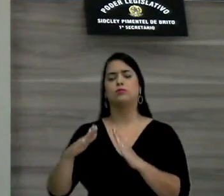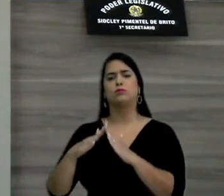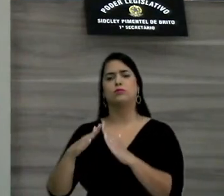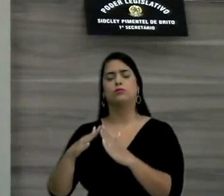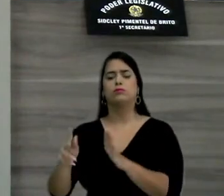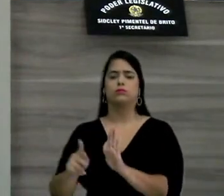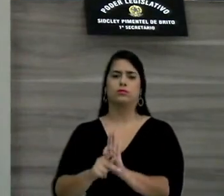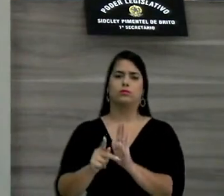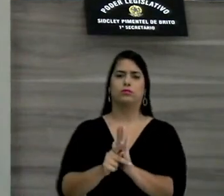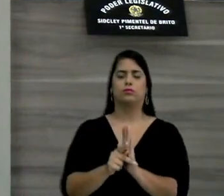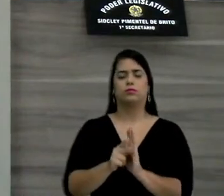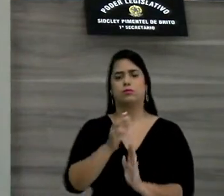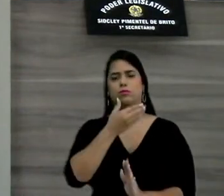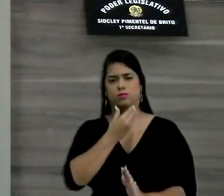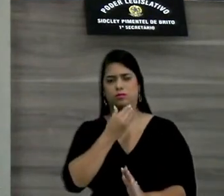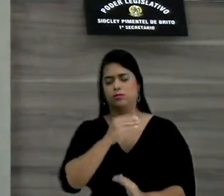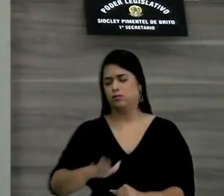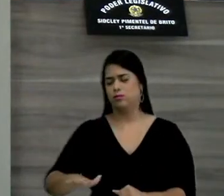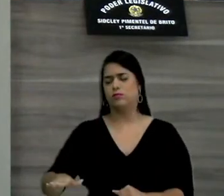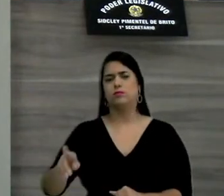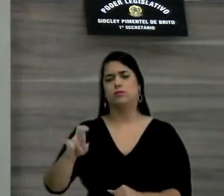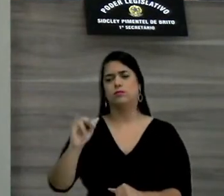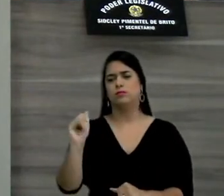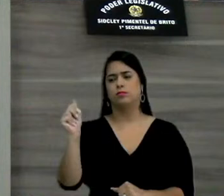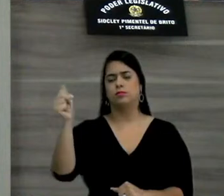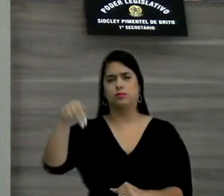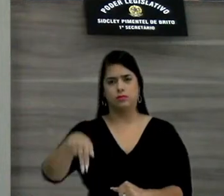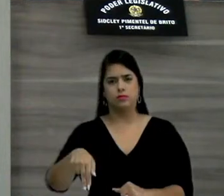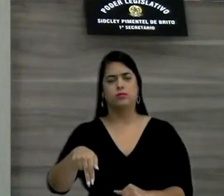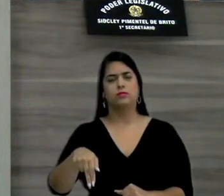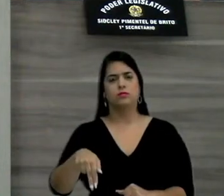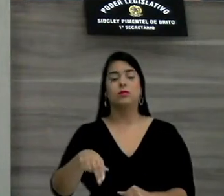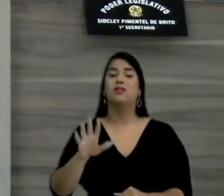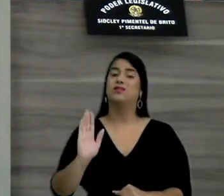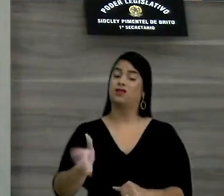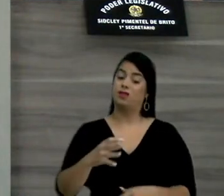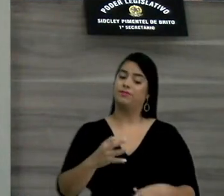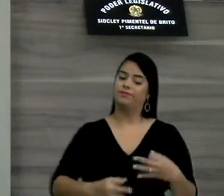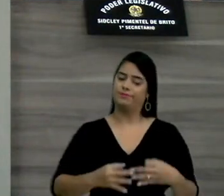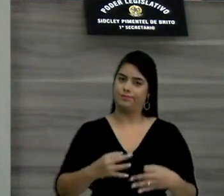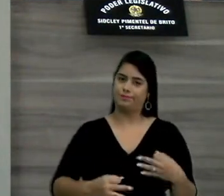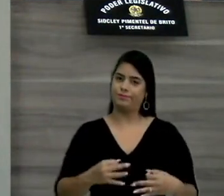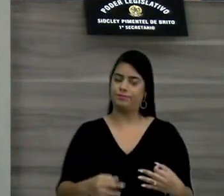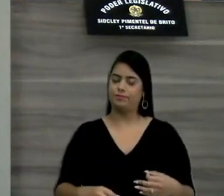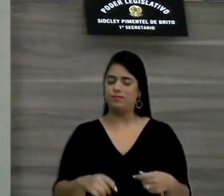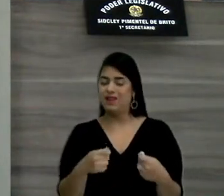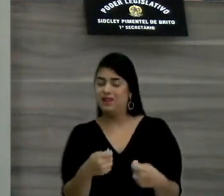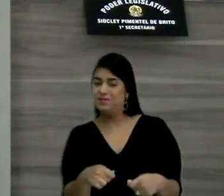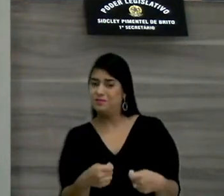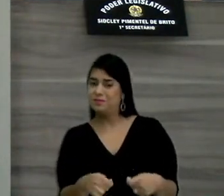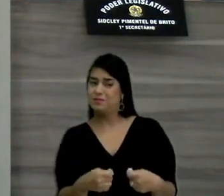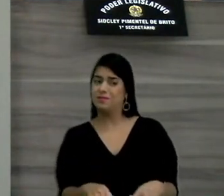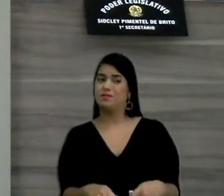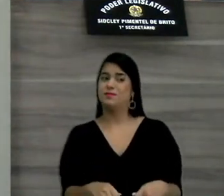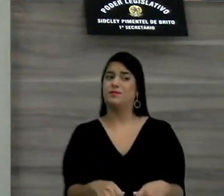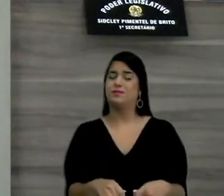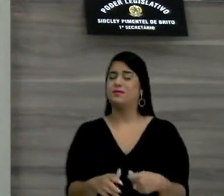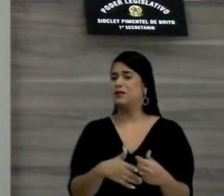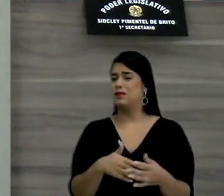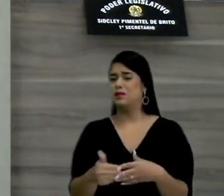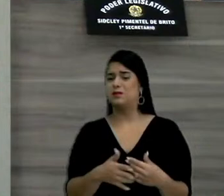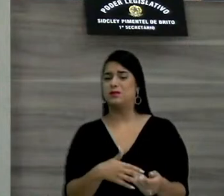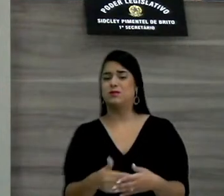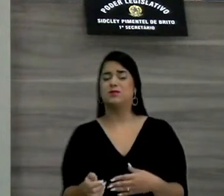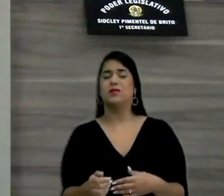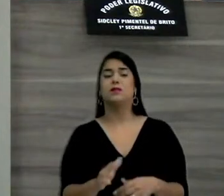home em síntese a questão já é objeto de ação judicial não se fazendo necessária adoção de quaisquer providências